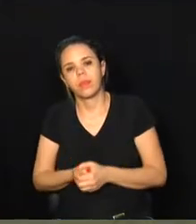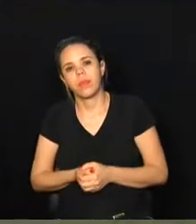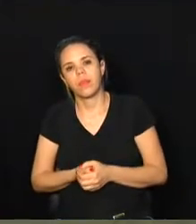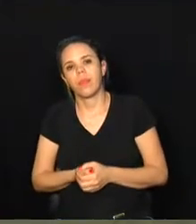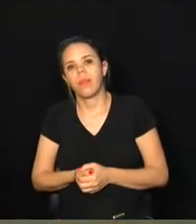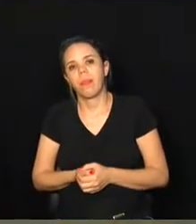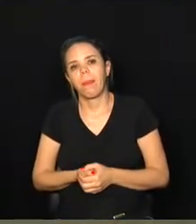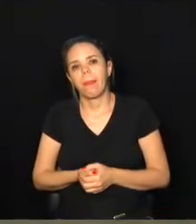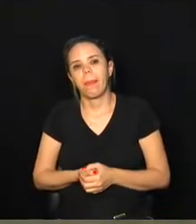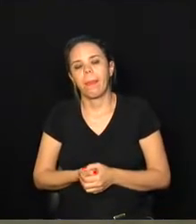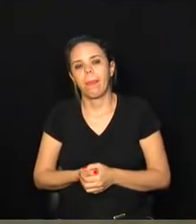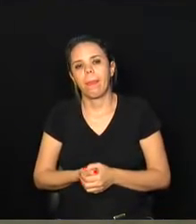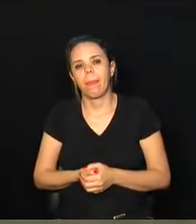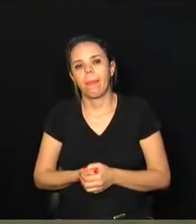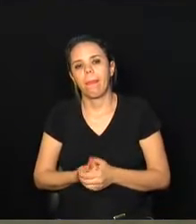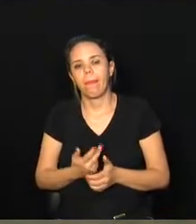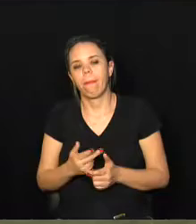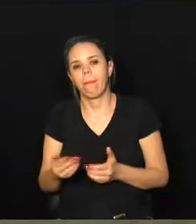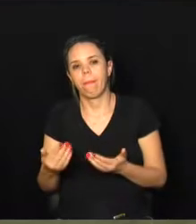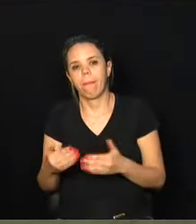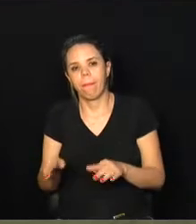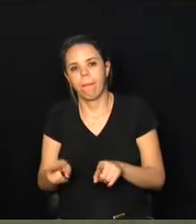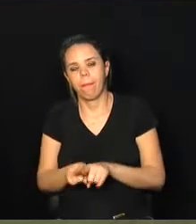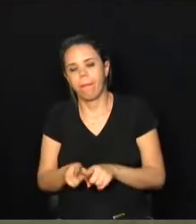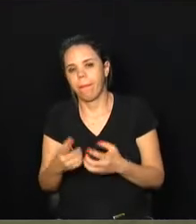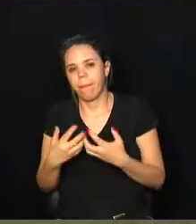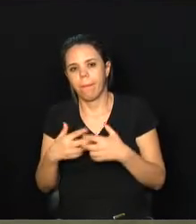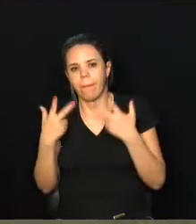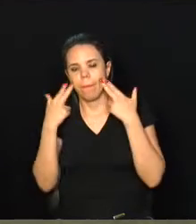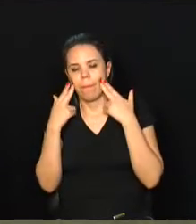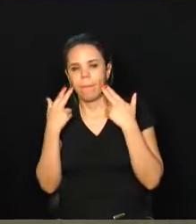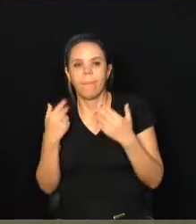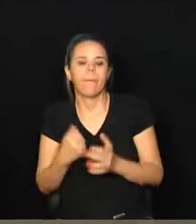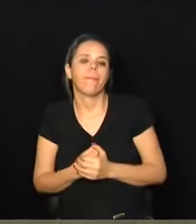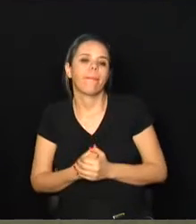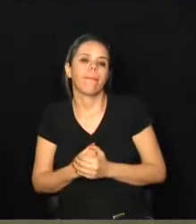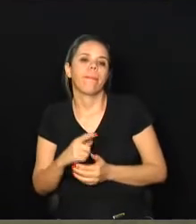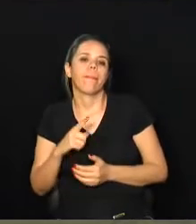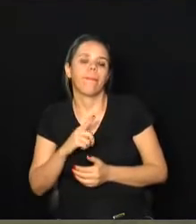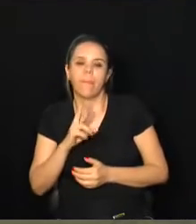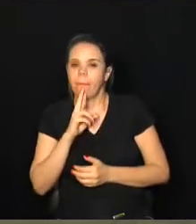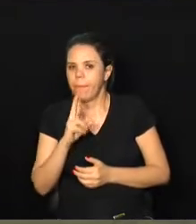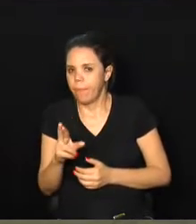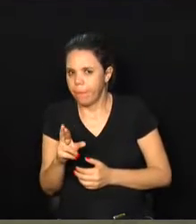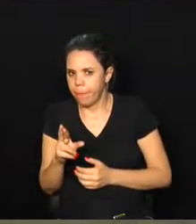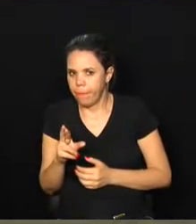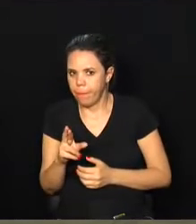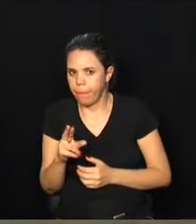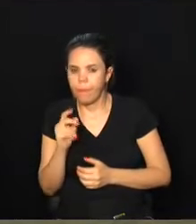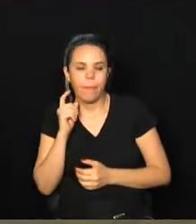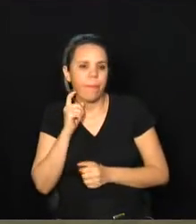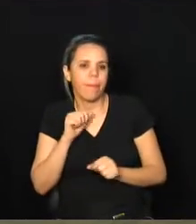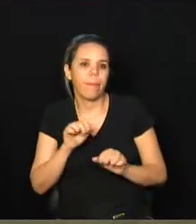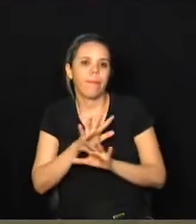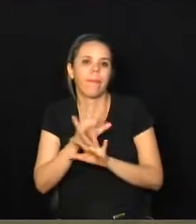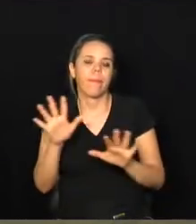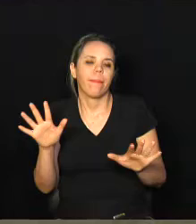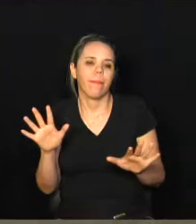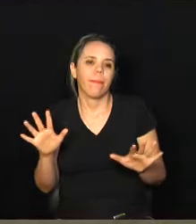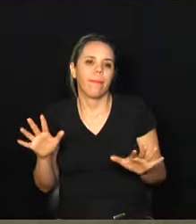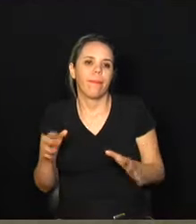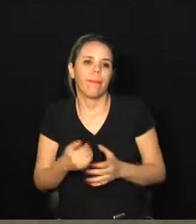aí tinha que sair da frente. Isso é automático. Isso tem que ter uma resposta clara e